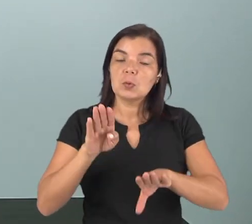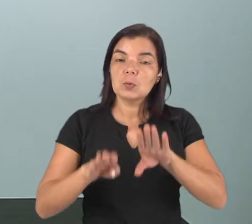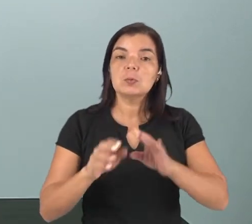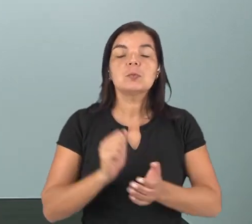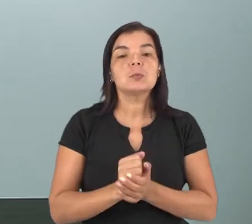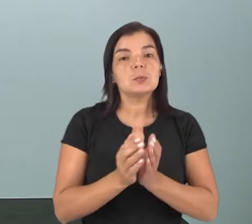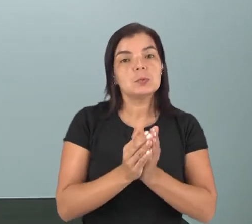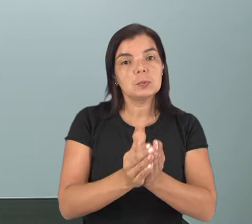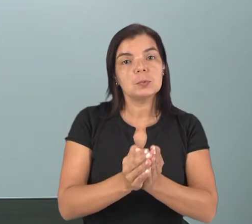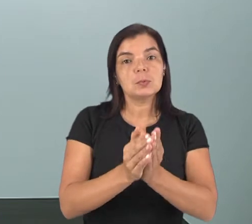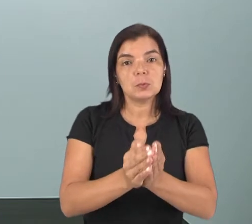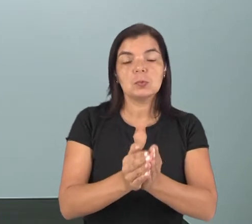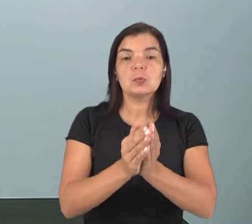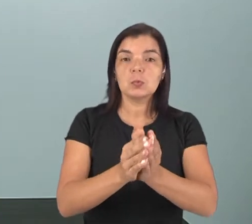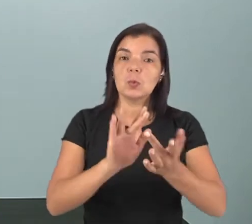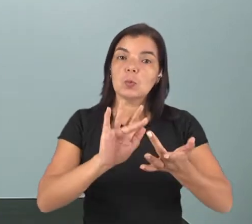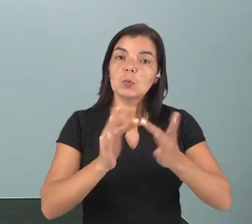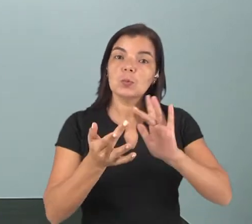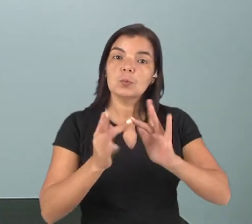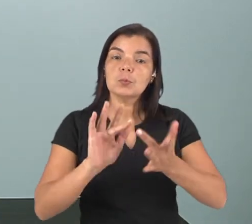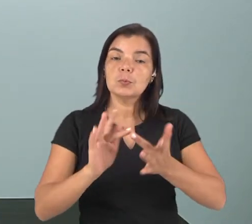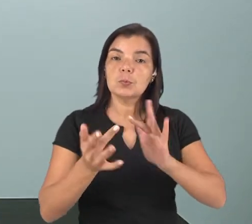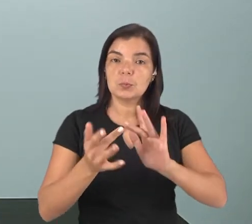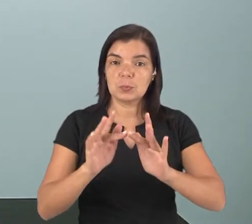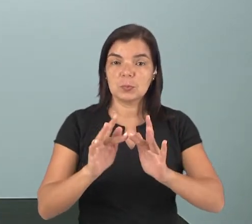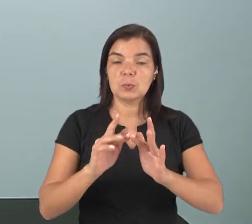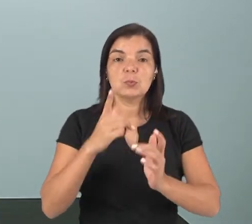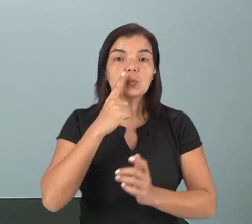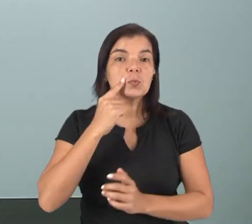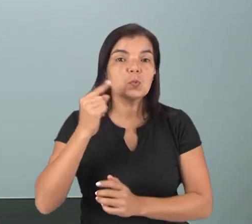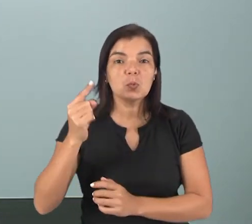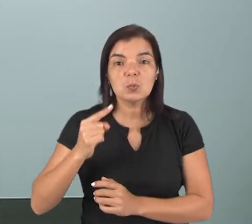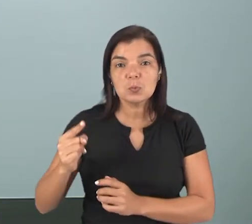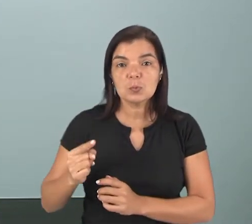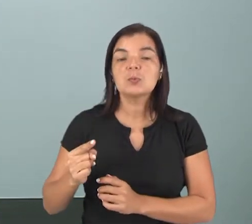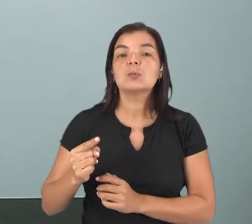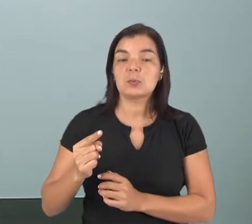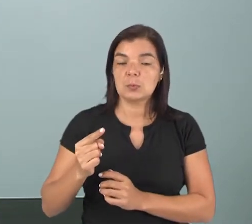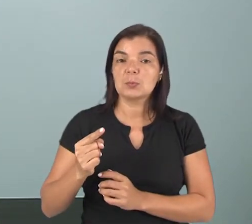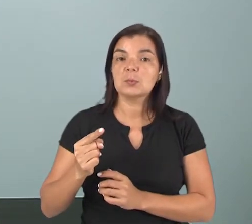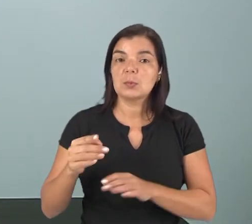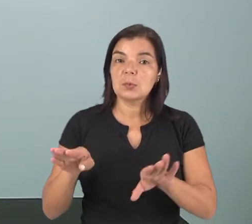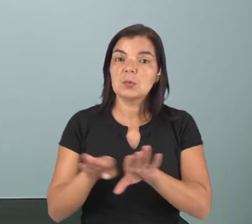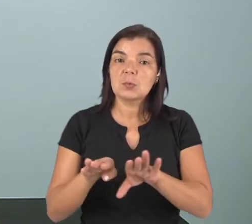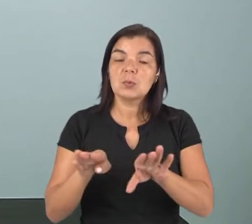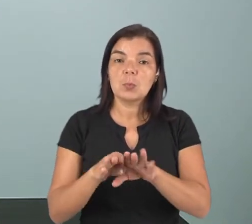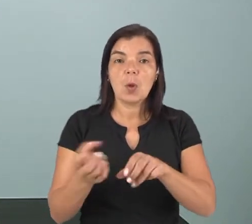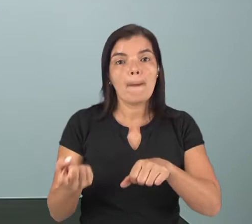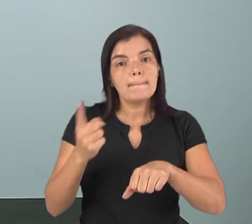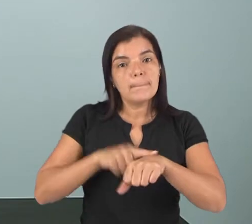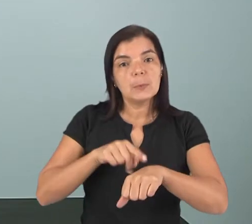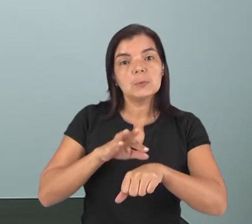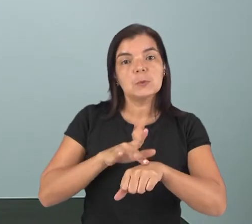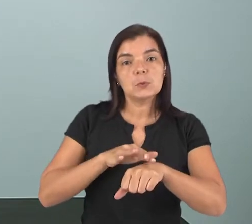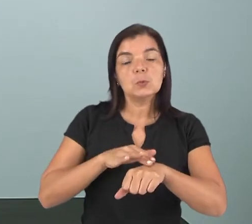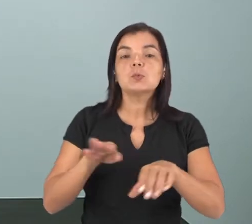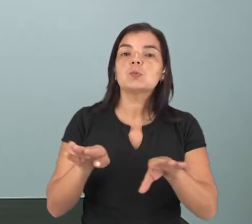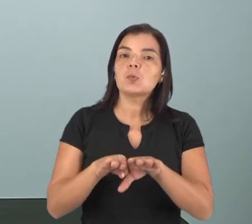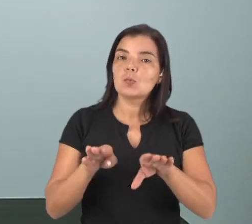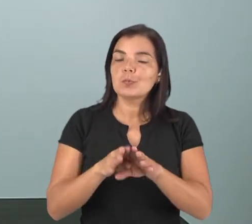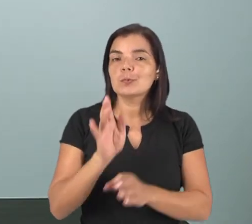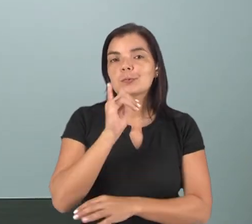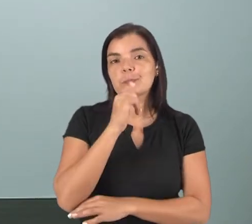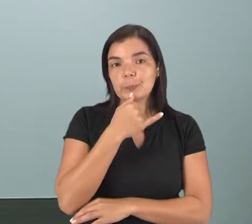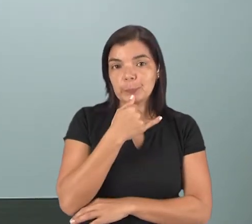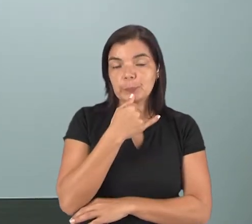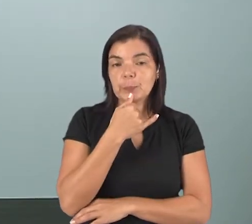nos navios, eles ficavam em contato com ratos e os ratos acabavam passando doença para eles, né, e era muito